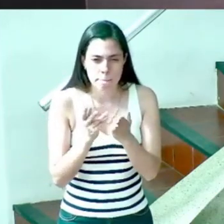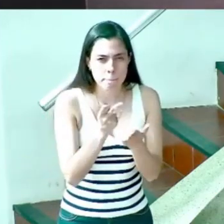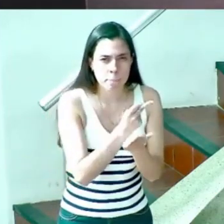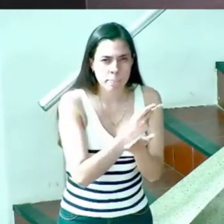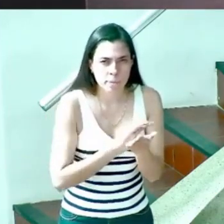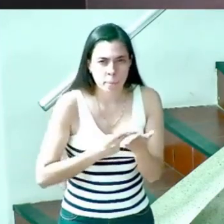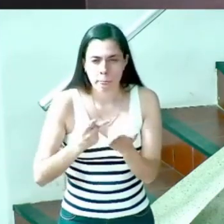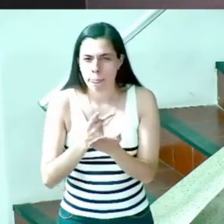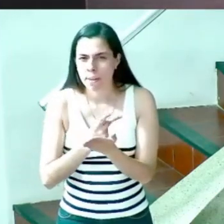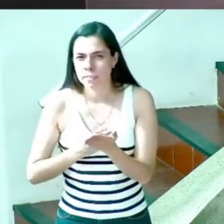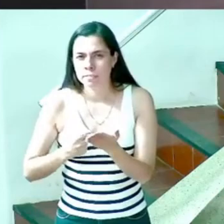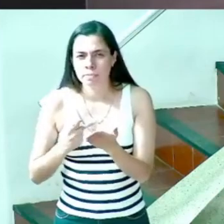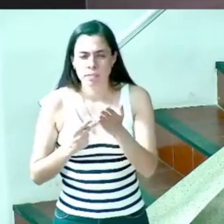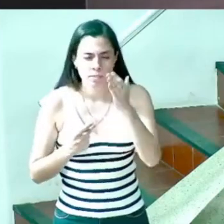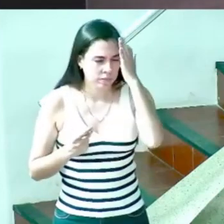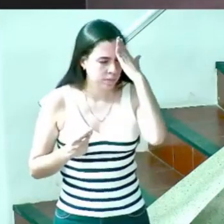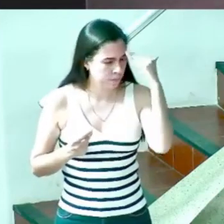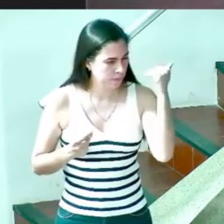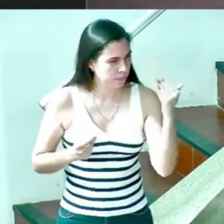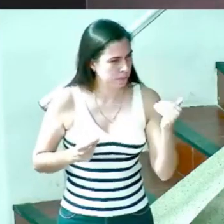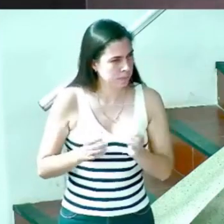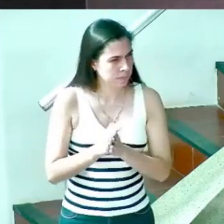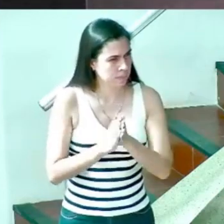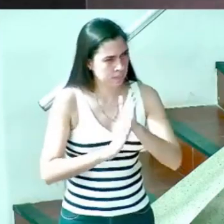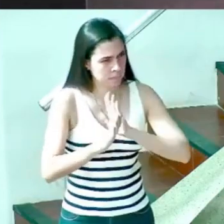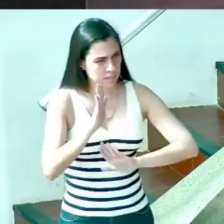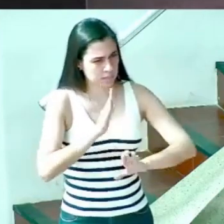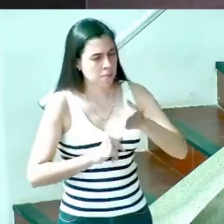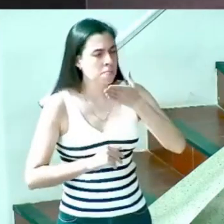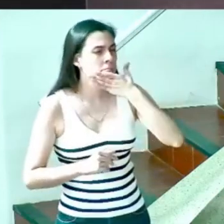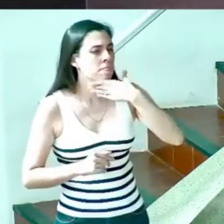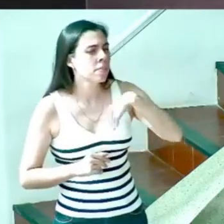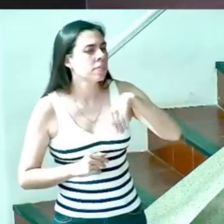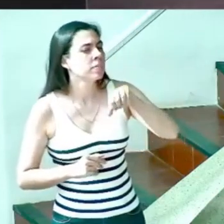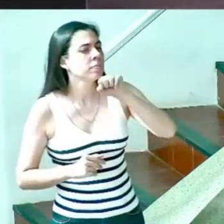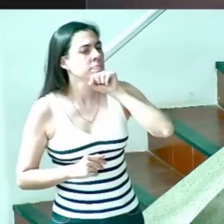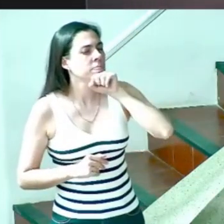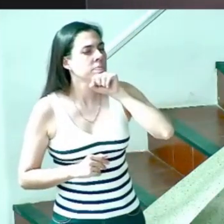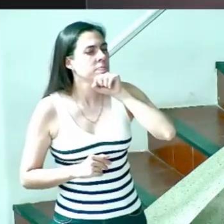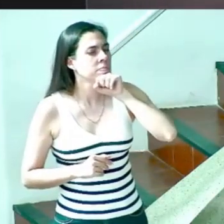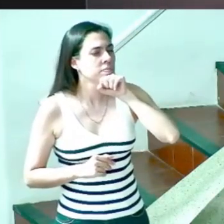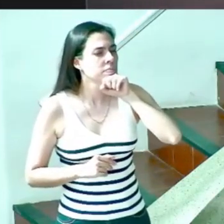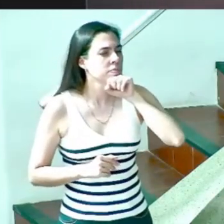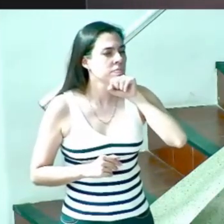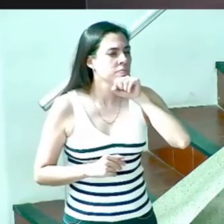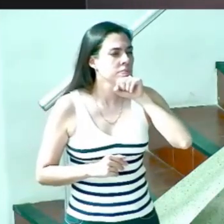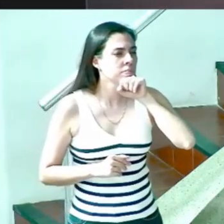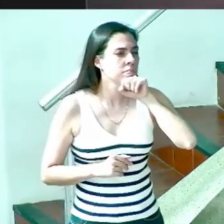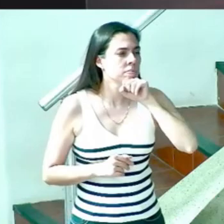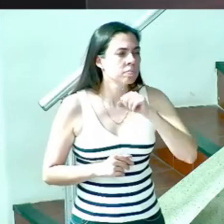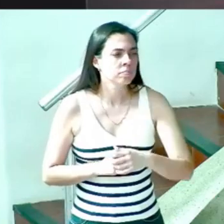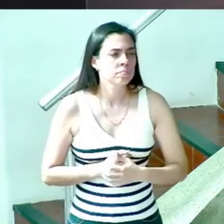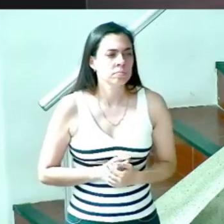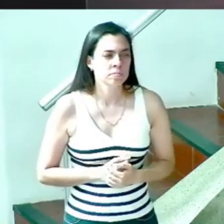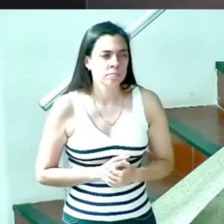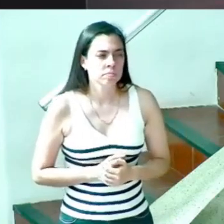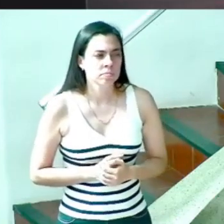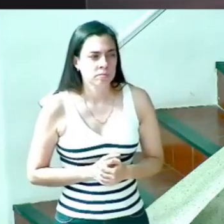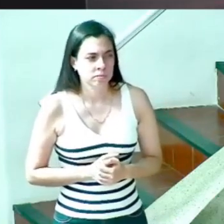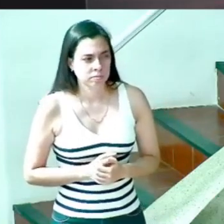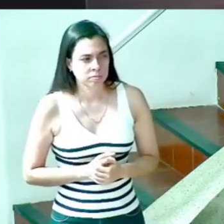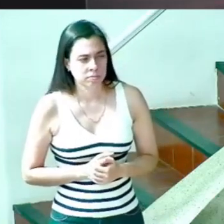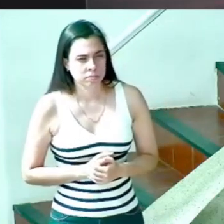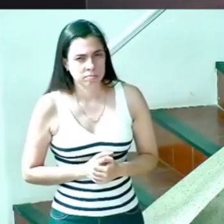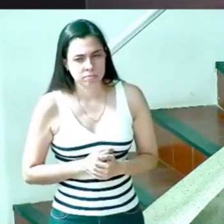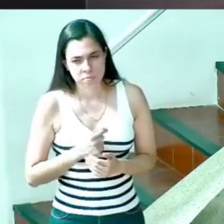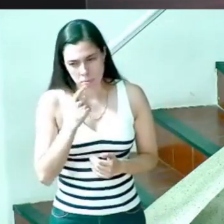e a adoração ao Pai. A oração do Pai Nosso nos conduz a orarmos para que nós estejamos alinhados